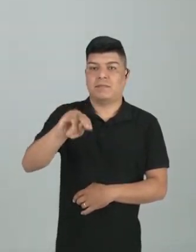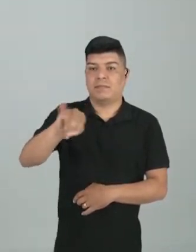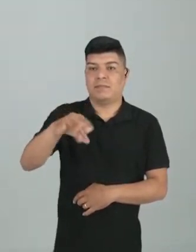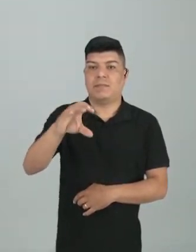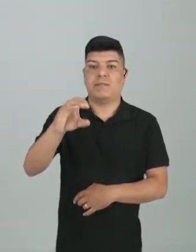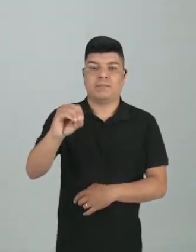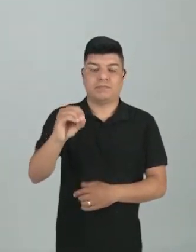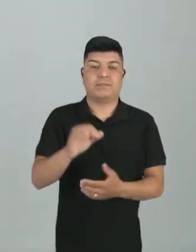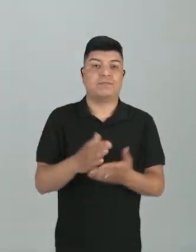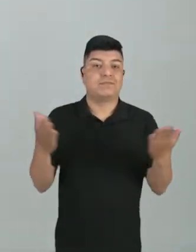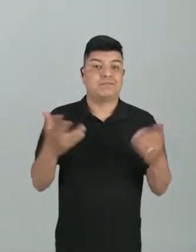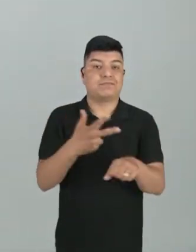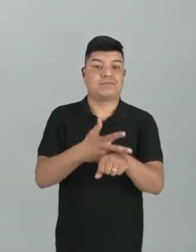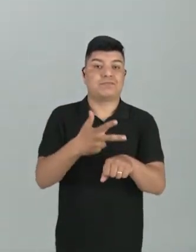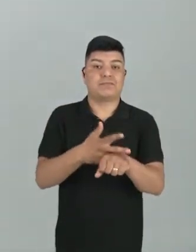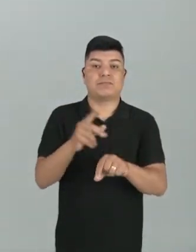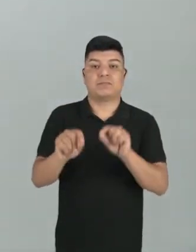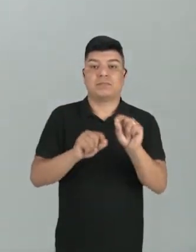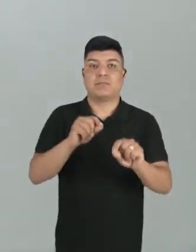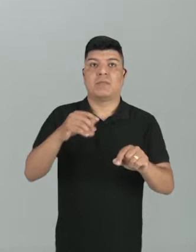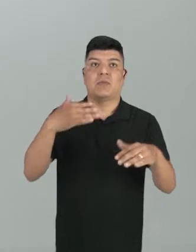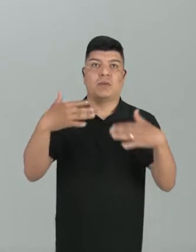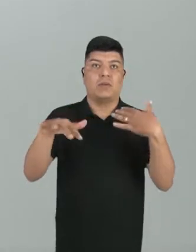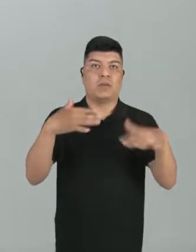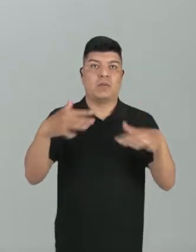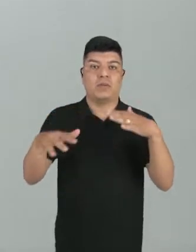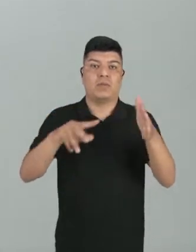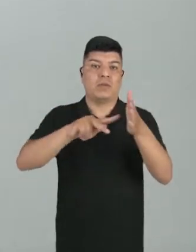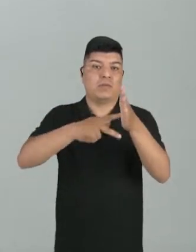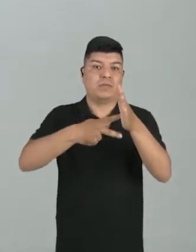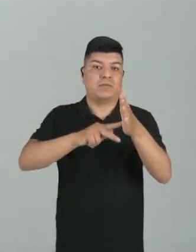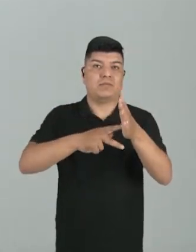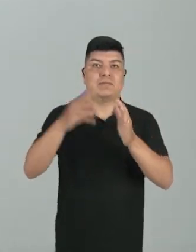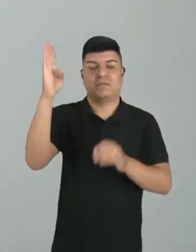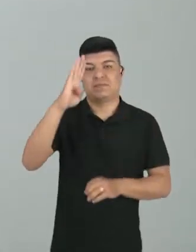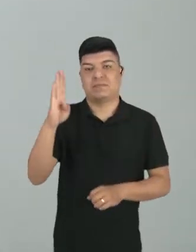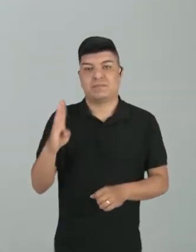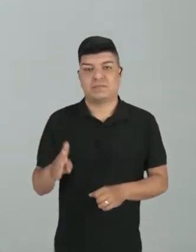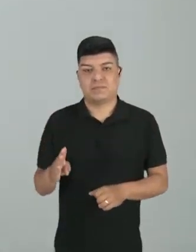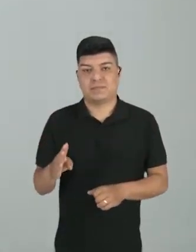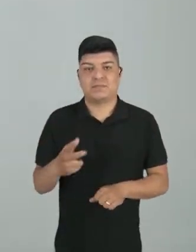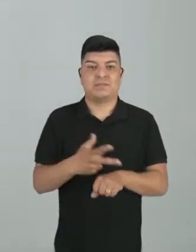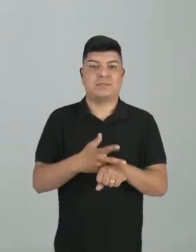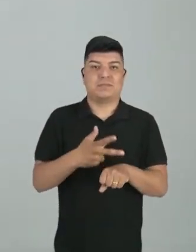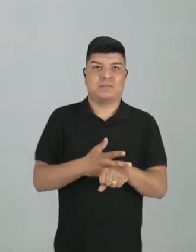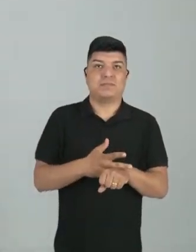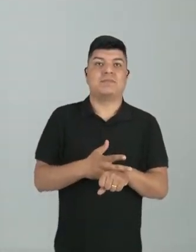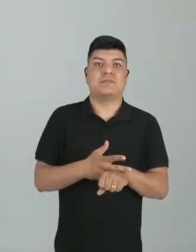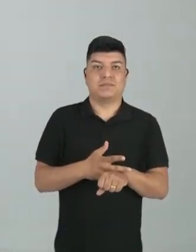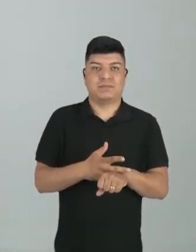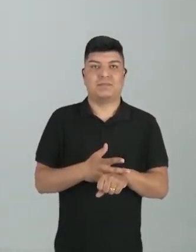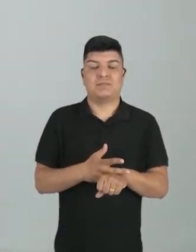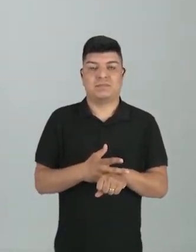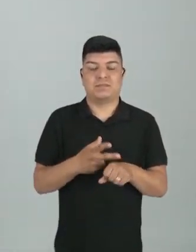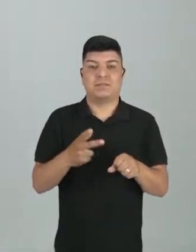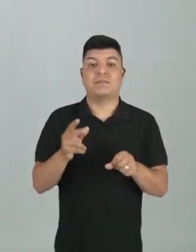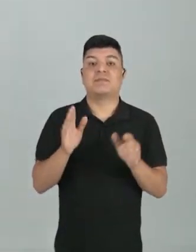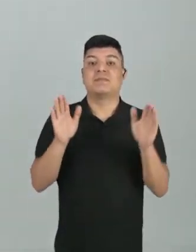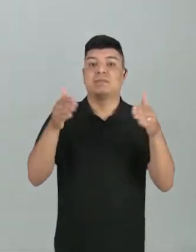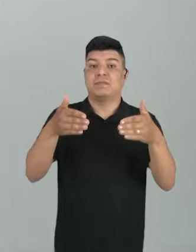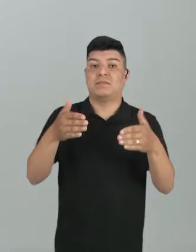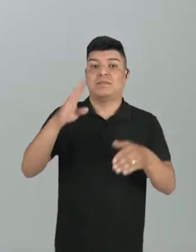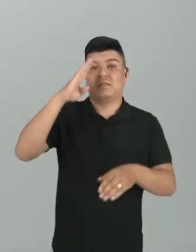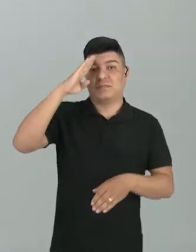iremos tratar a respeito dos movimentos sindicais no Brasil. Videoaula esta que está